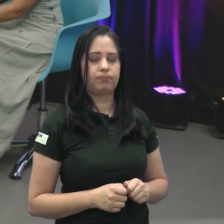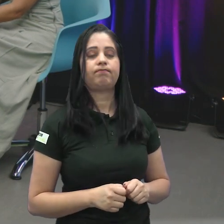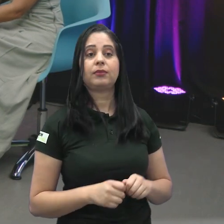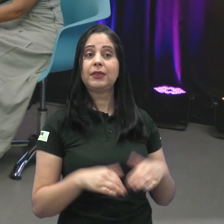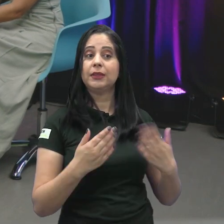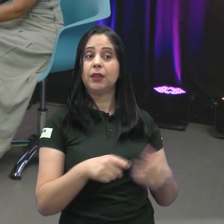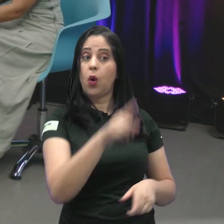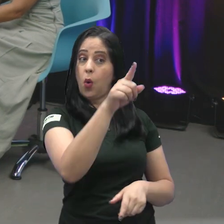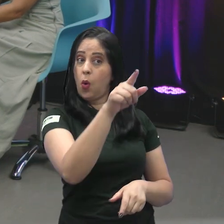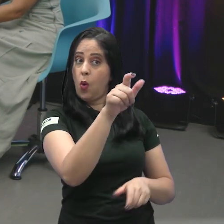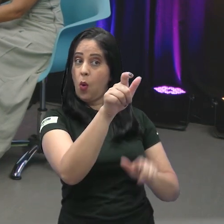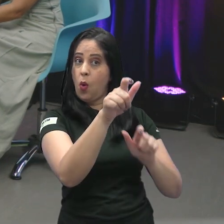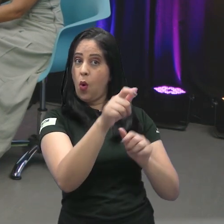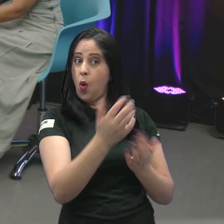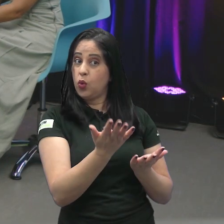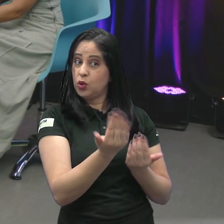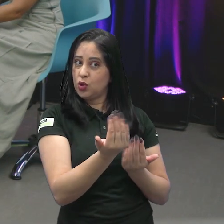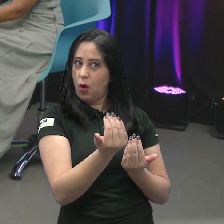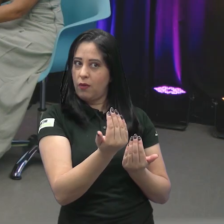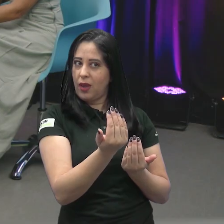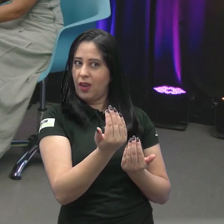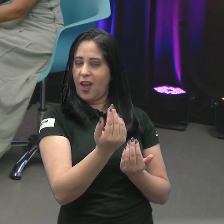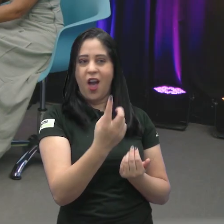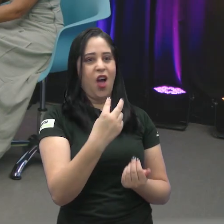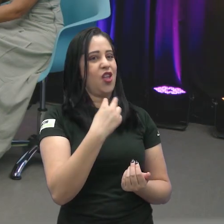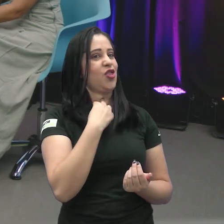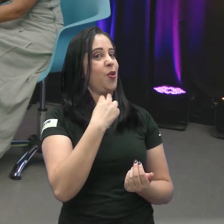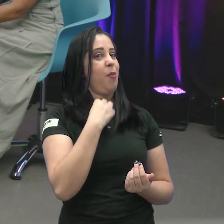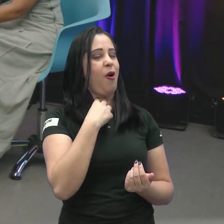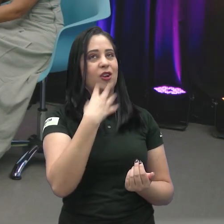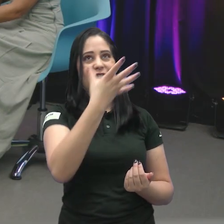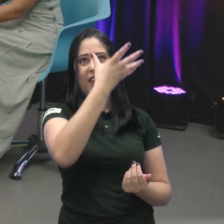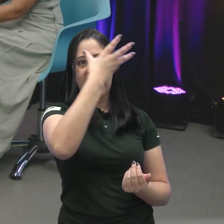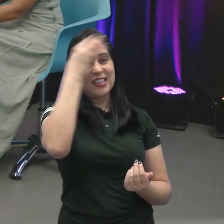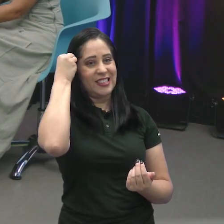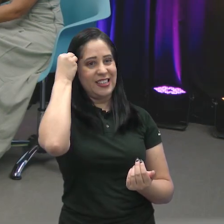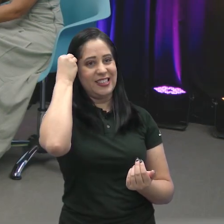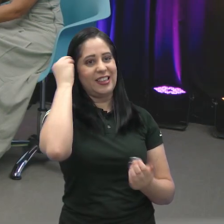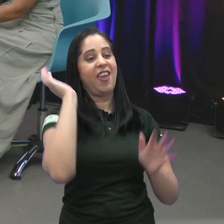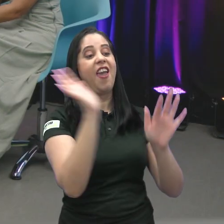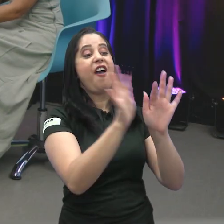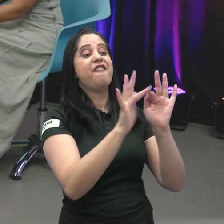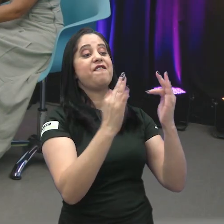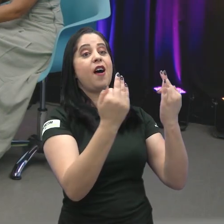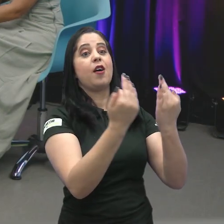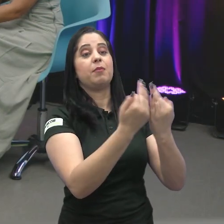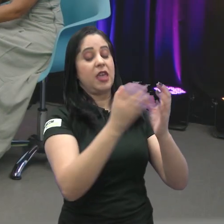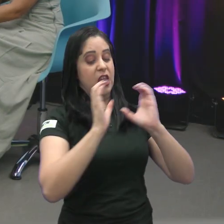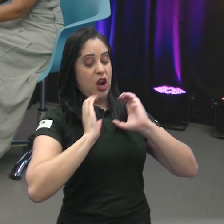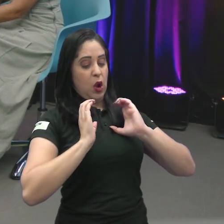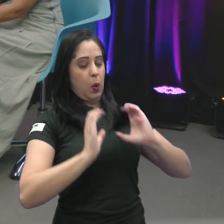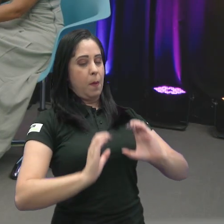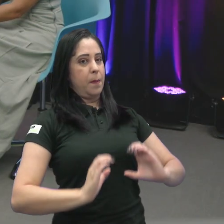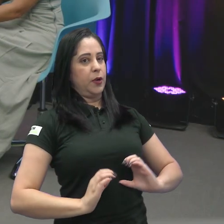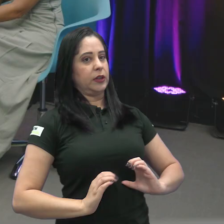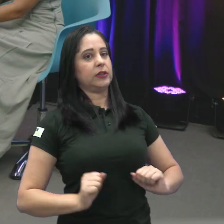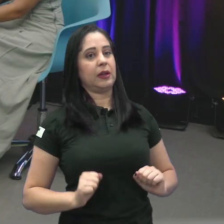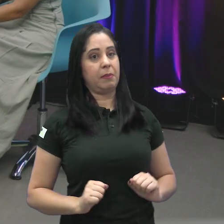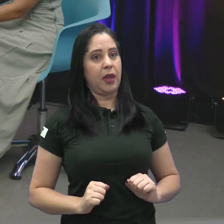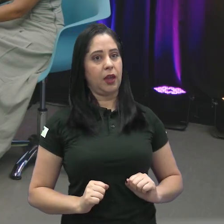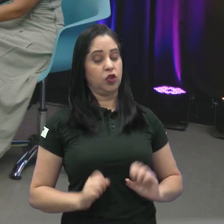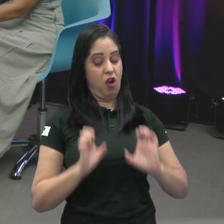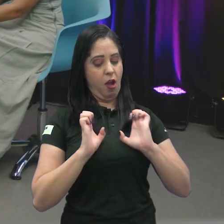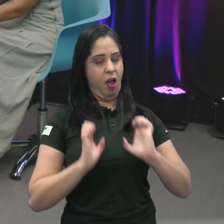não possa nunca esquecer de suas raízes, da sua família, né? Do seu caráter,